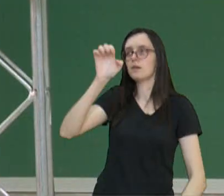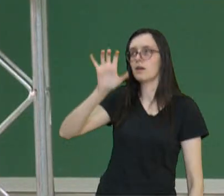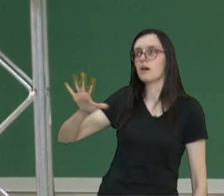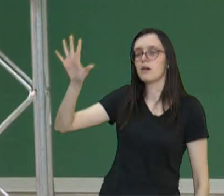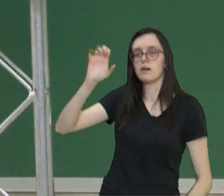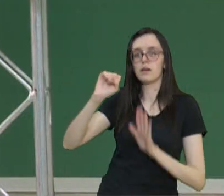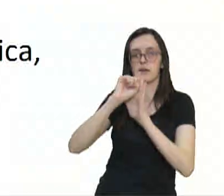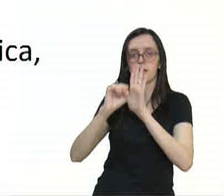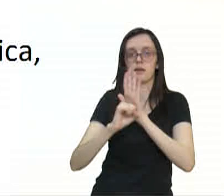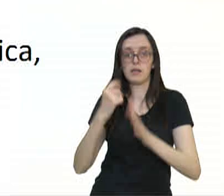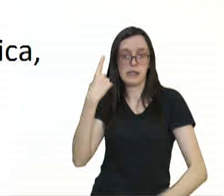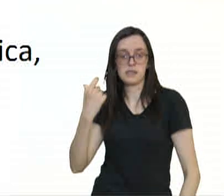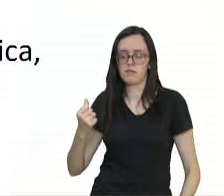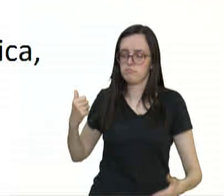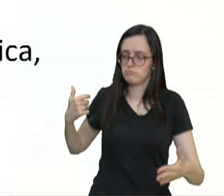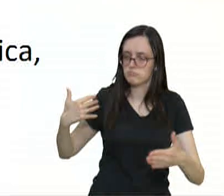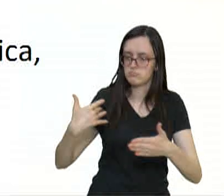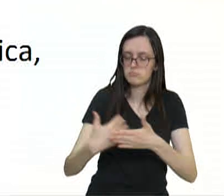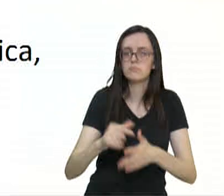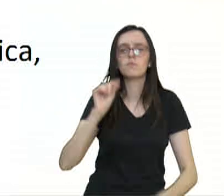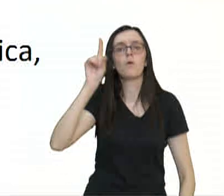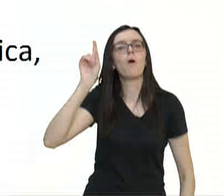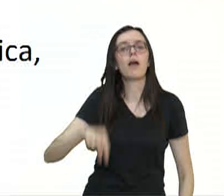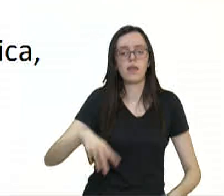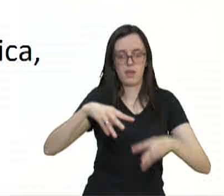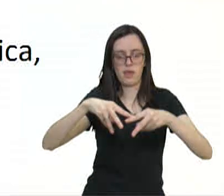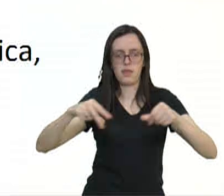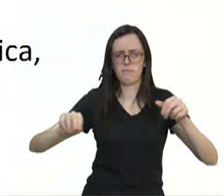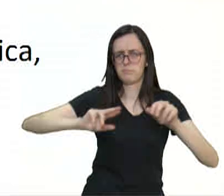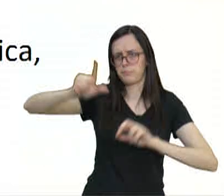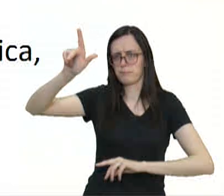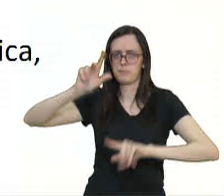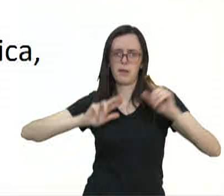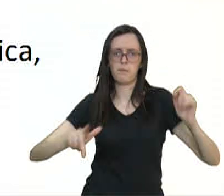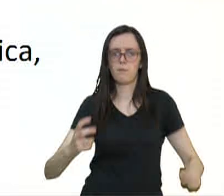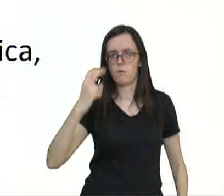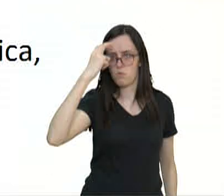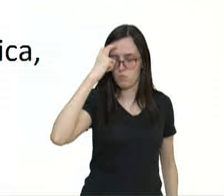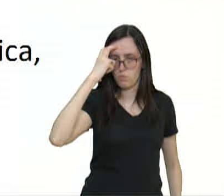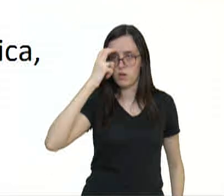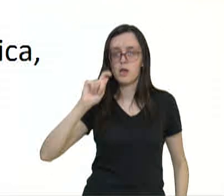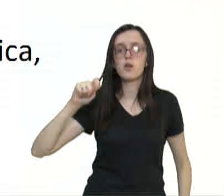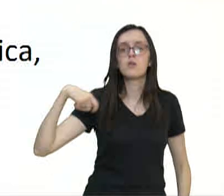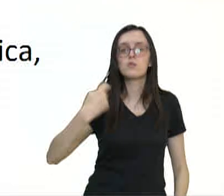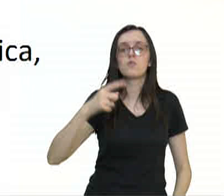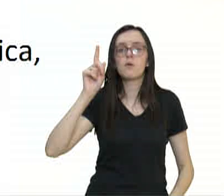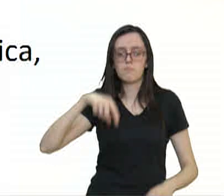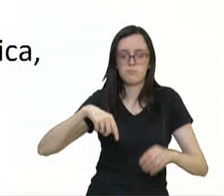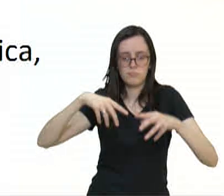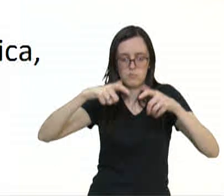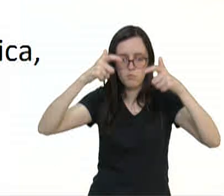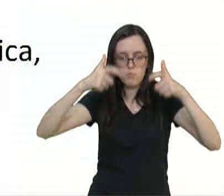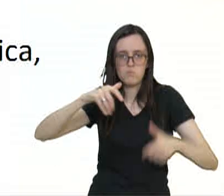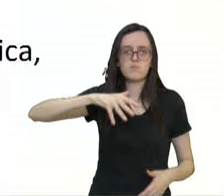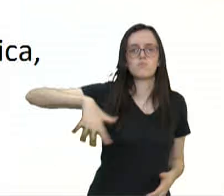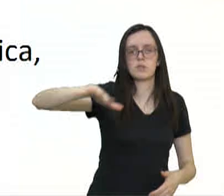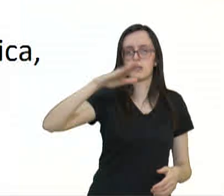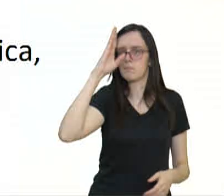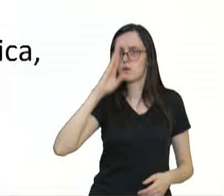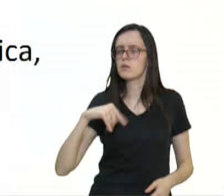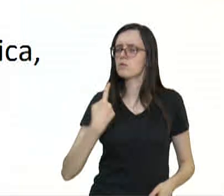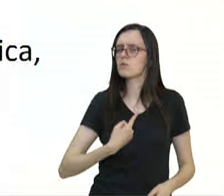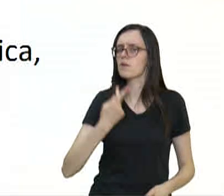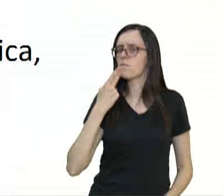desde o século XVI, configurou-se como uma terra de contrastes culturais. Sobre a formação sociocultural brasileira, podemos